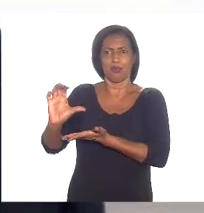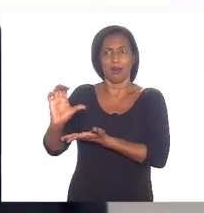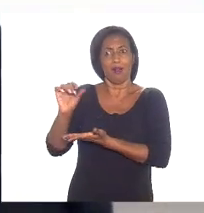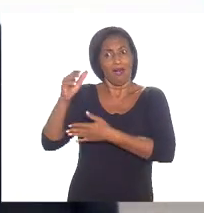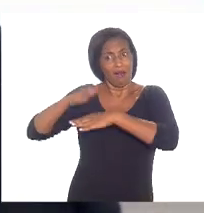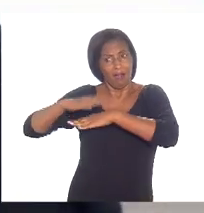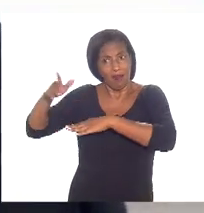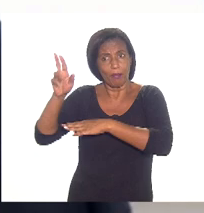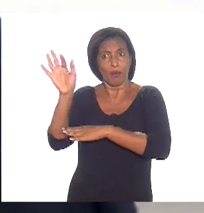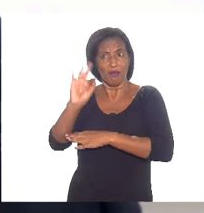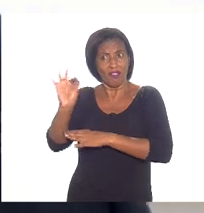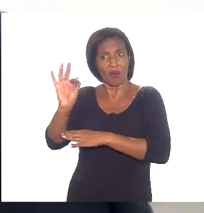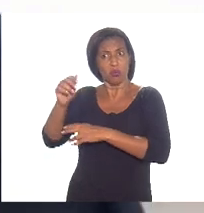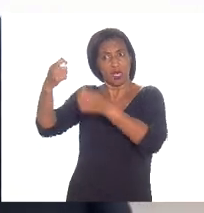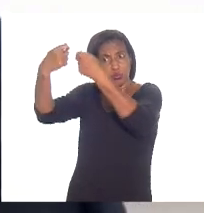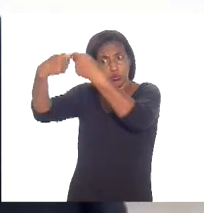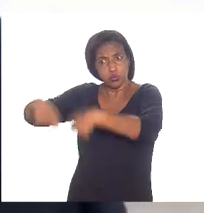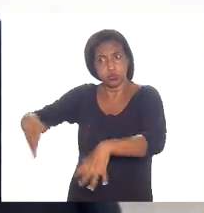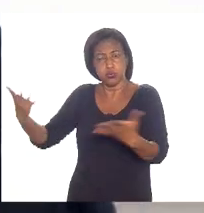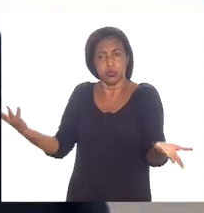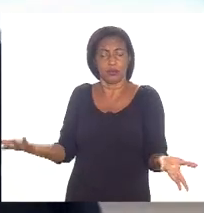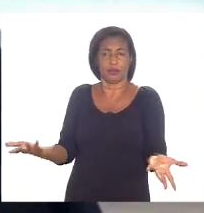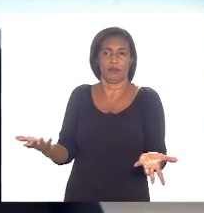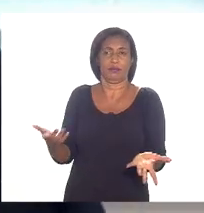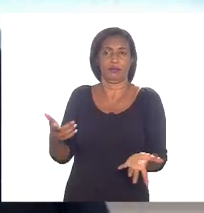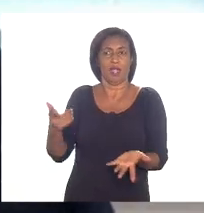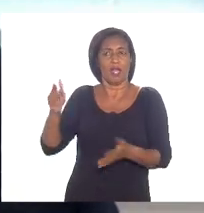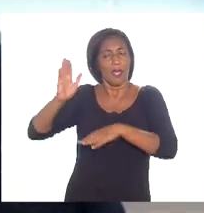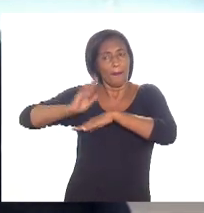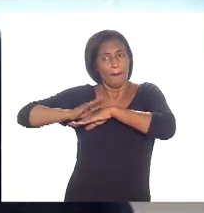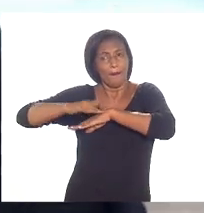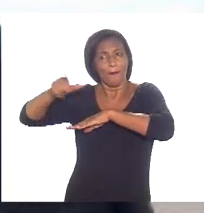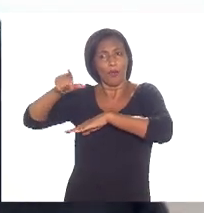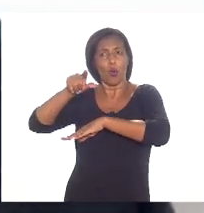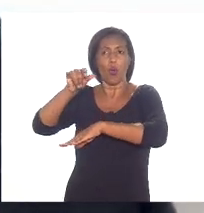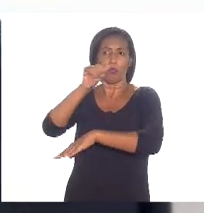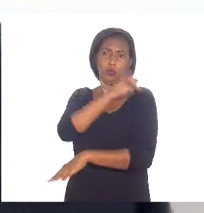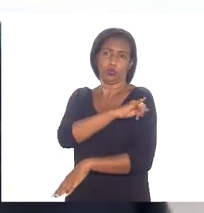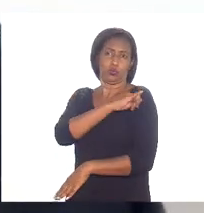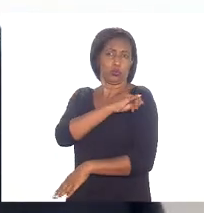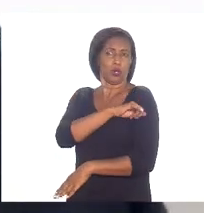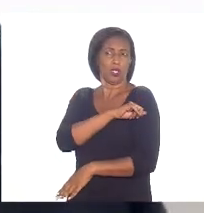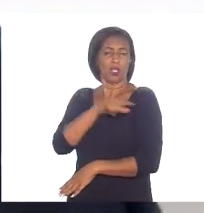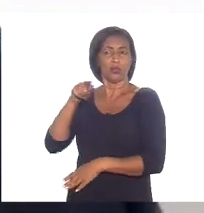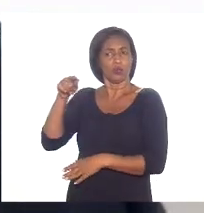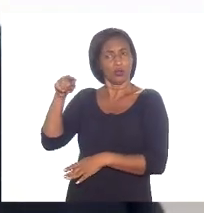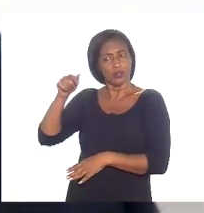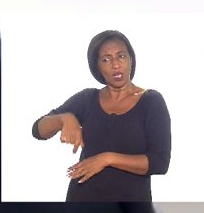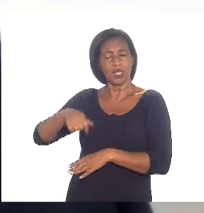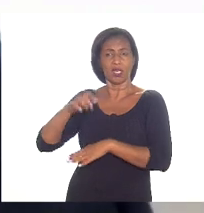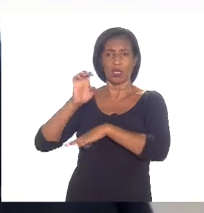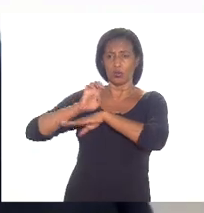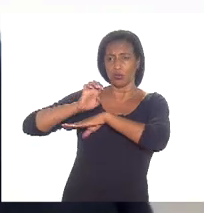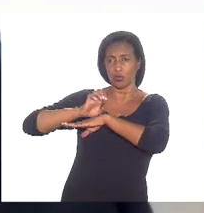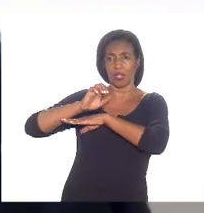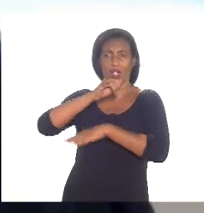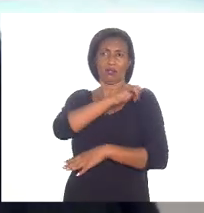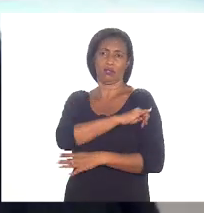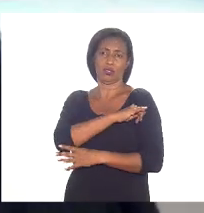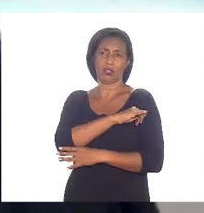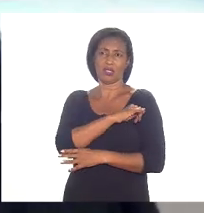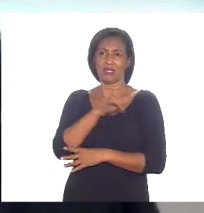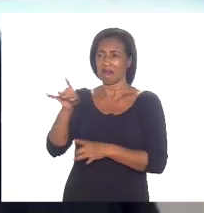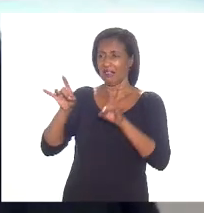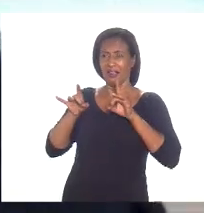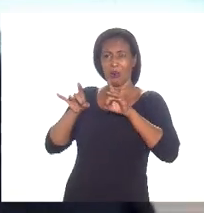destruiu. O Canecão era um patrimônio da cultura do Rio de Janeiro. Boa parte do acervo da cultura do Rio de Janeiro está lá jogado